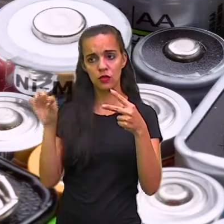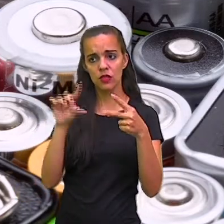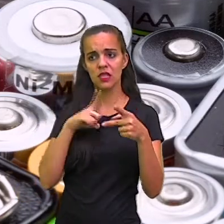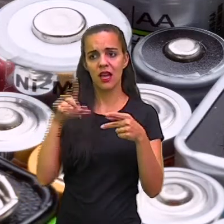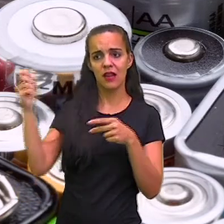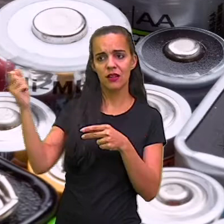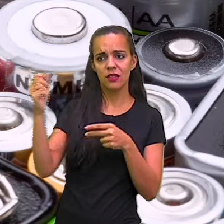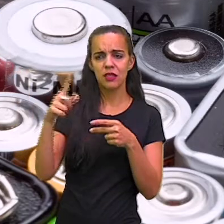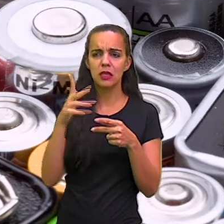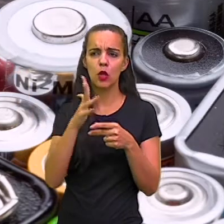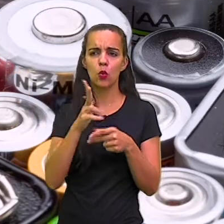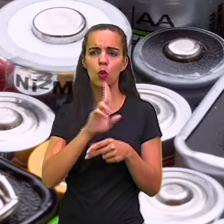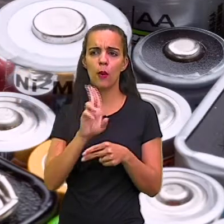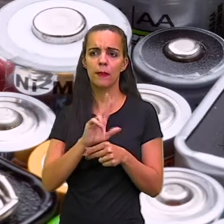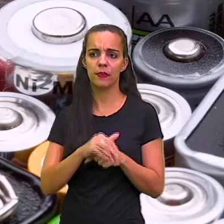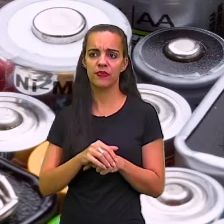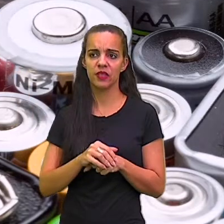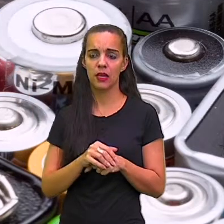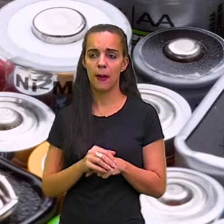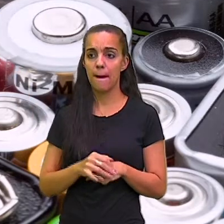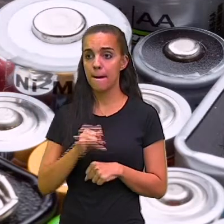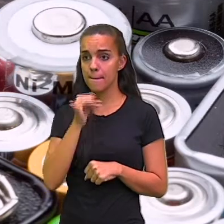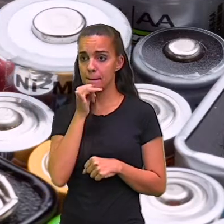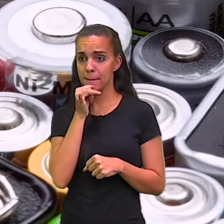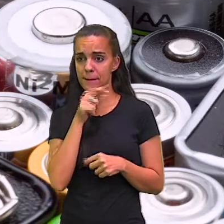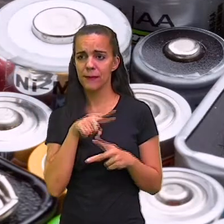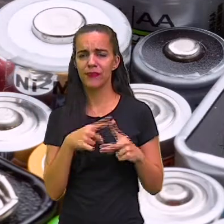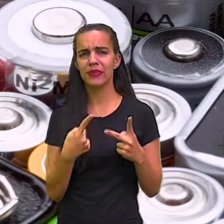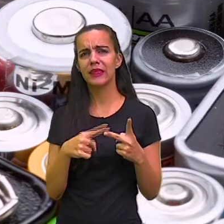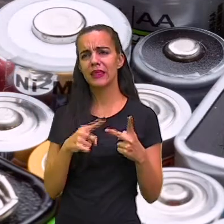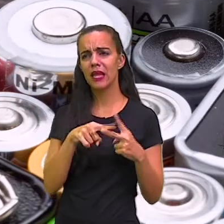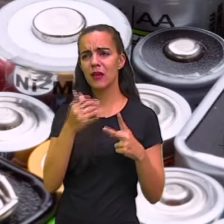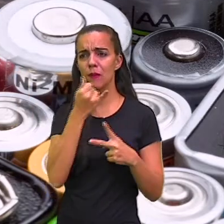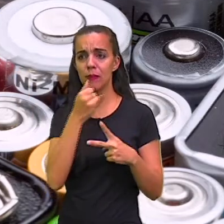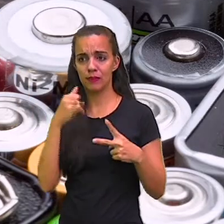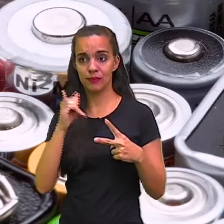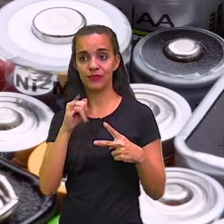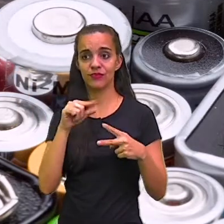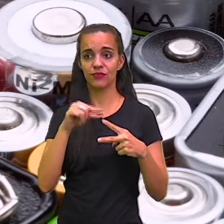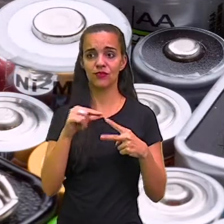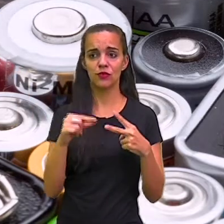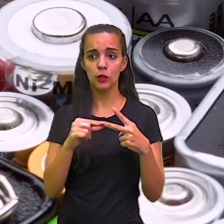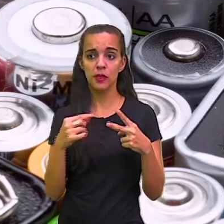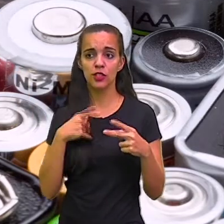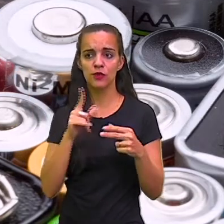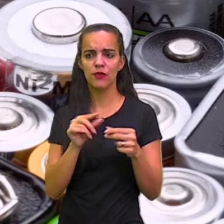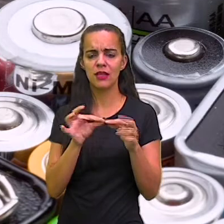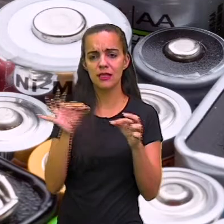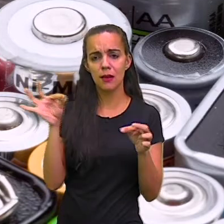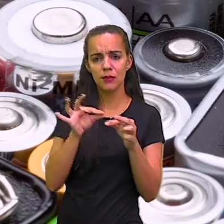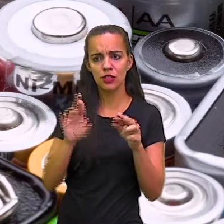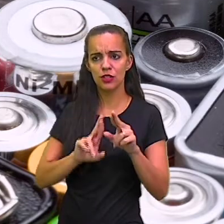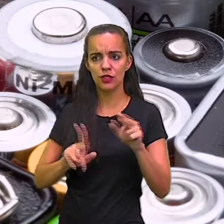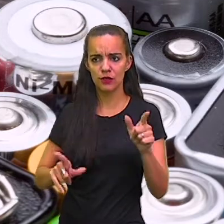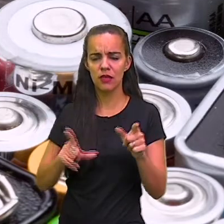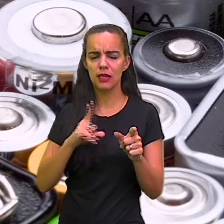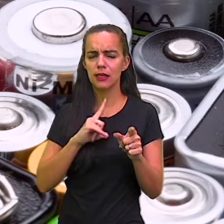denominada tensão elétrica é medida na unidade de ponte